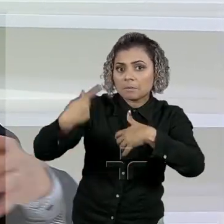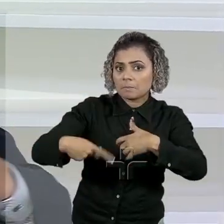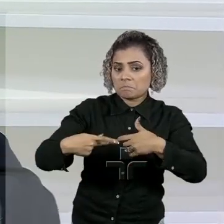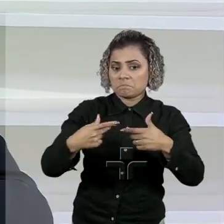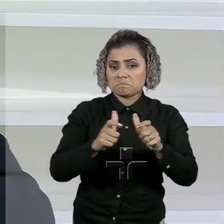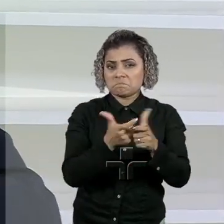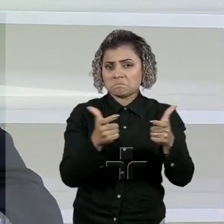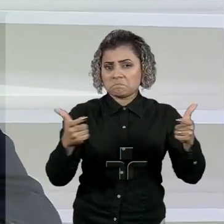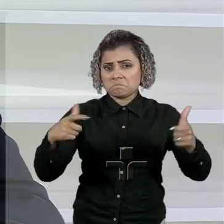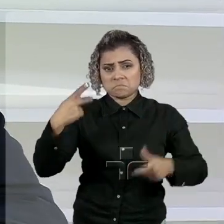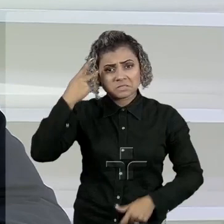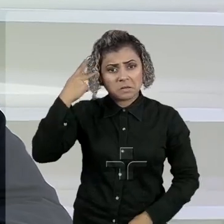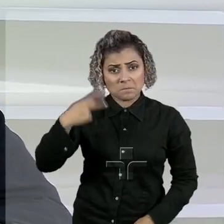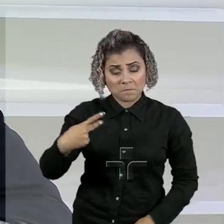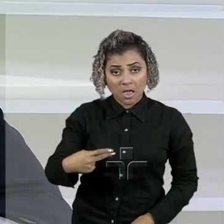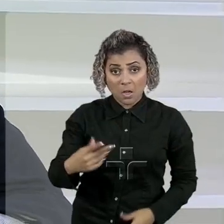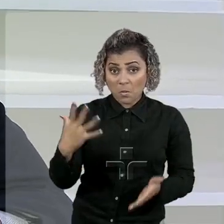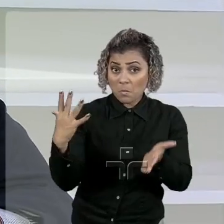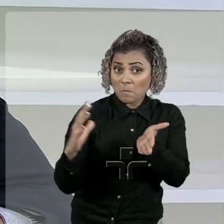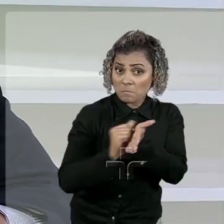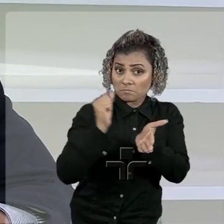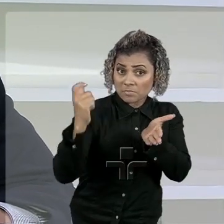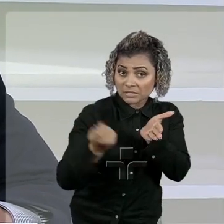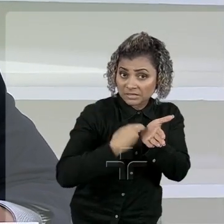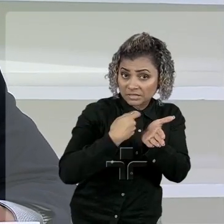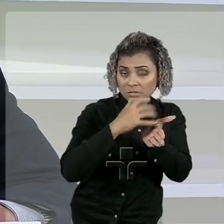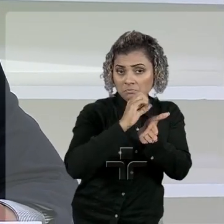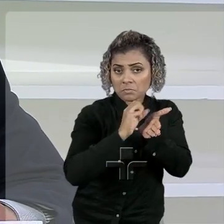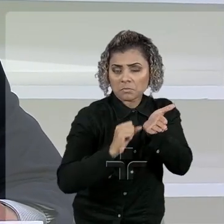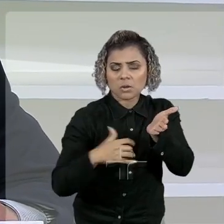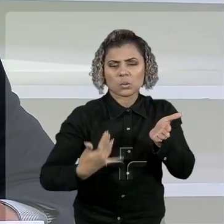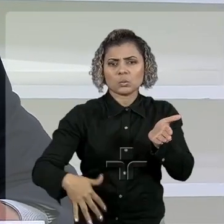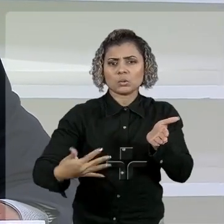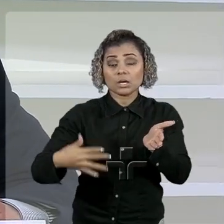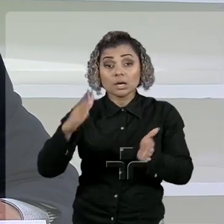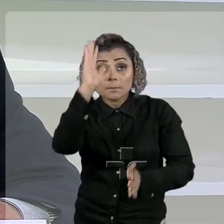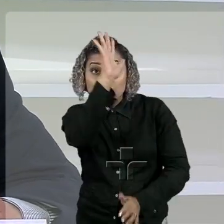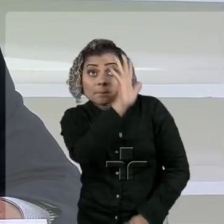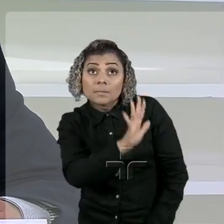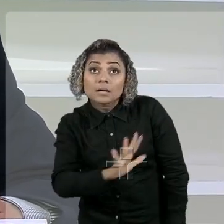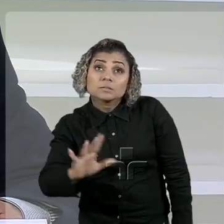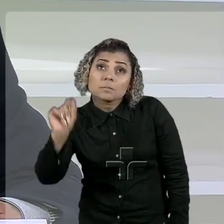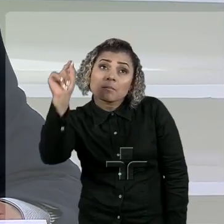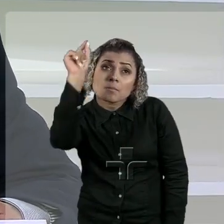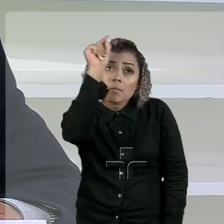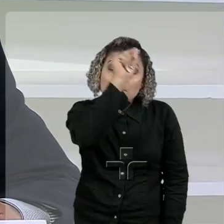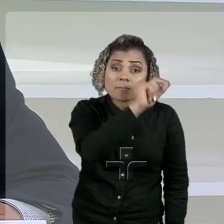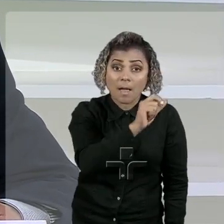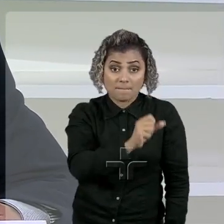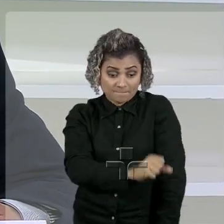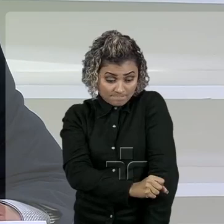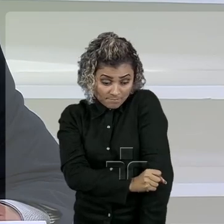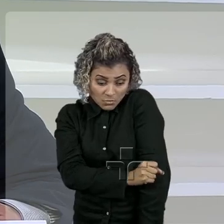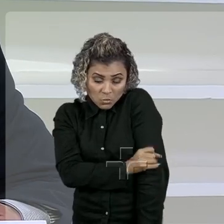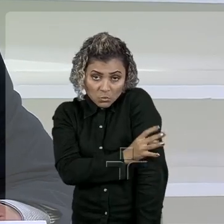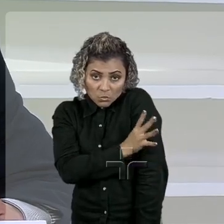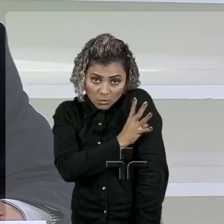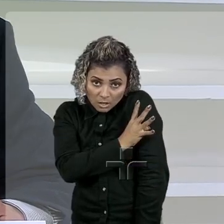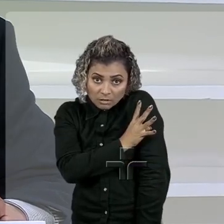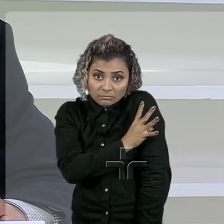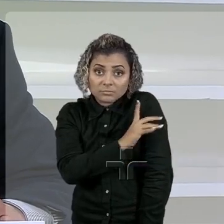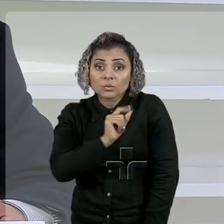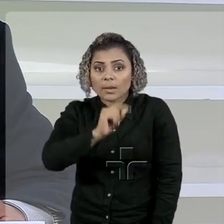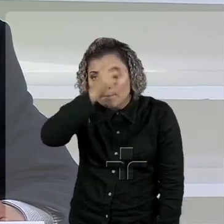de matrículas. A gente olha para o Brasil, por exemplo, todas as matrículas dos anos iniciais do ensino fundamental estão com